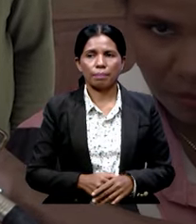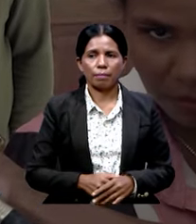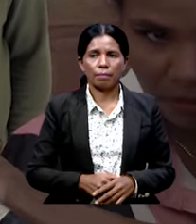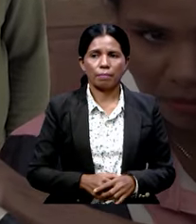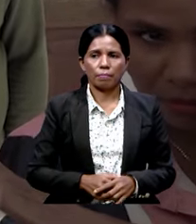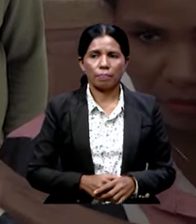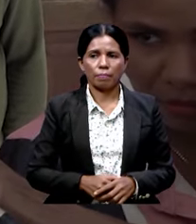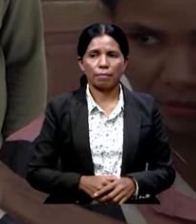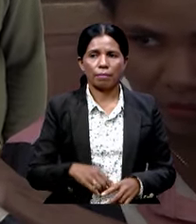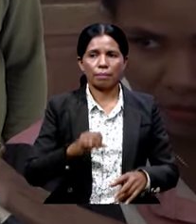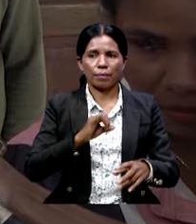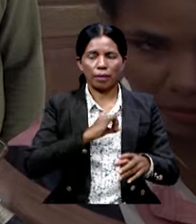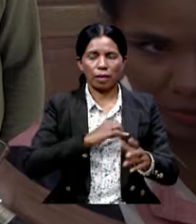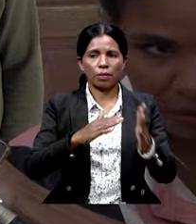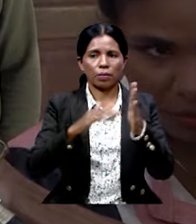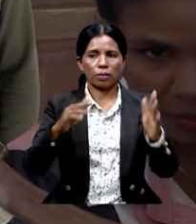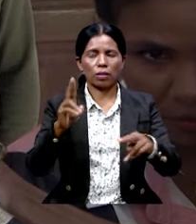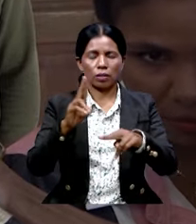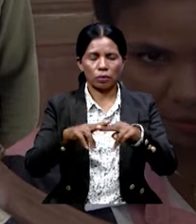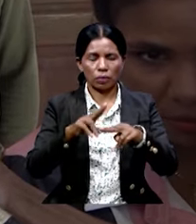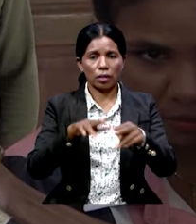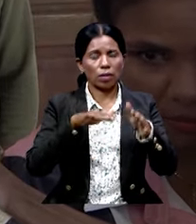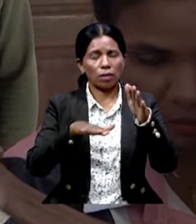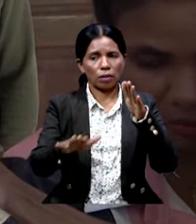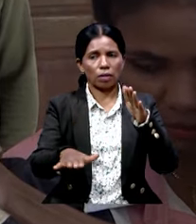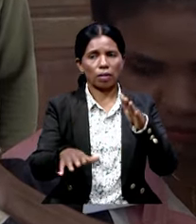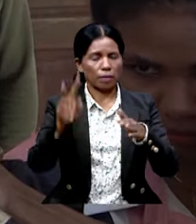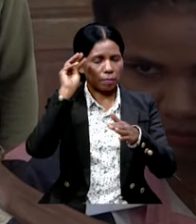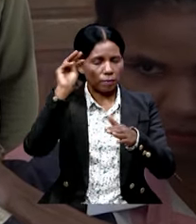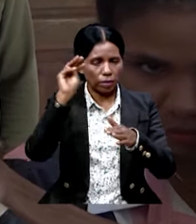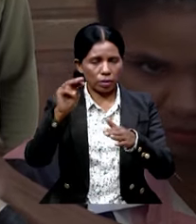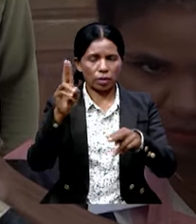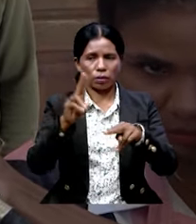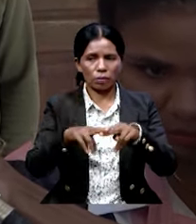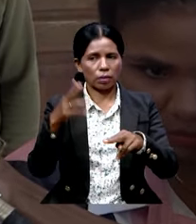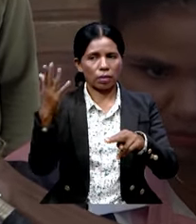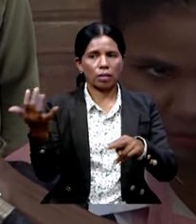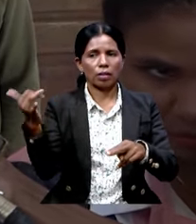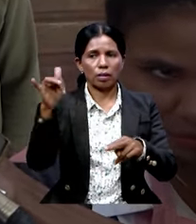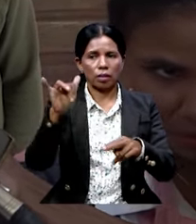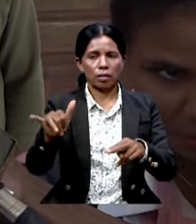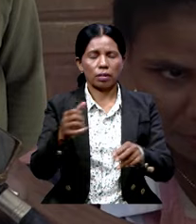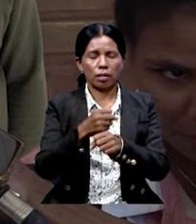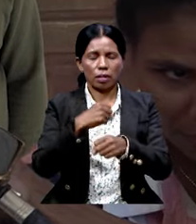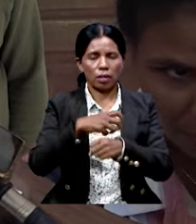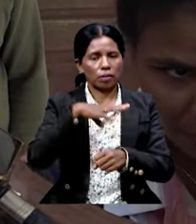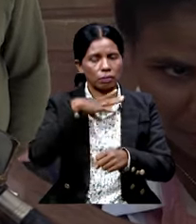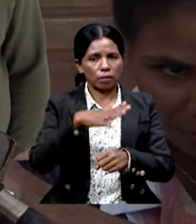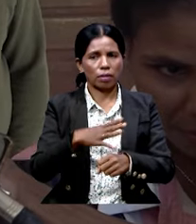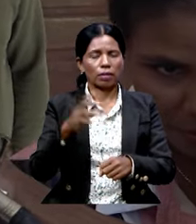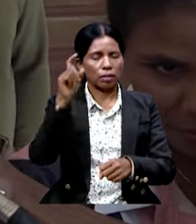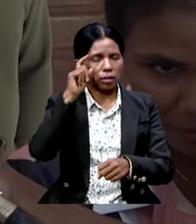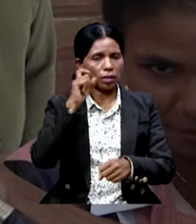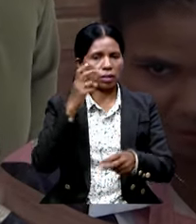hau kontra ida nebe tu rekrai naba ministro sira mi tu rekrai naba sira ba kalo fuerza ni nara oi lora em